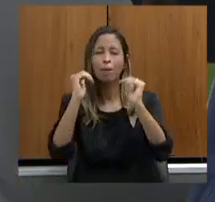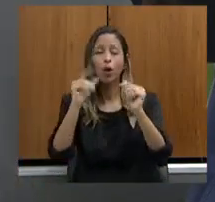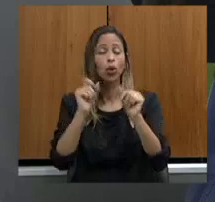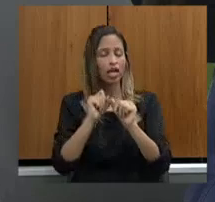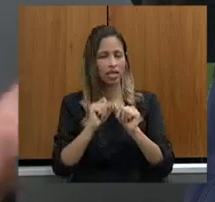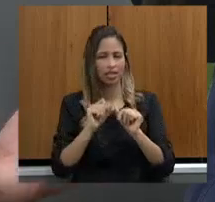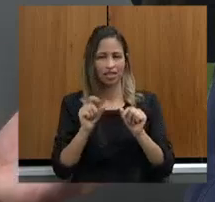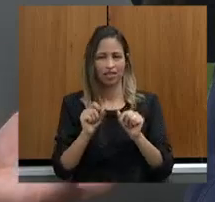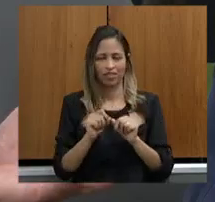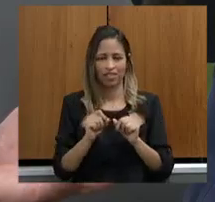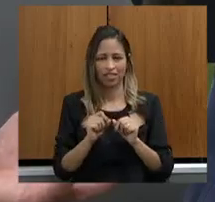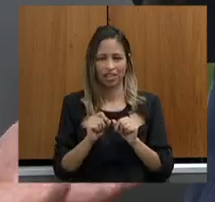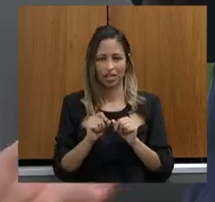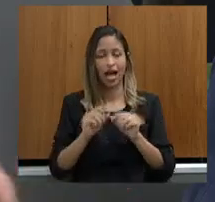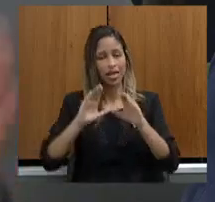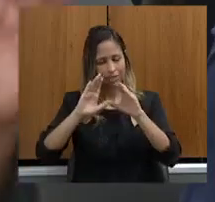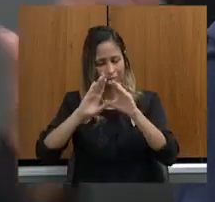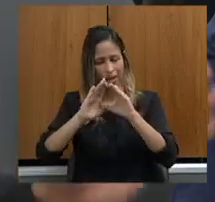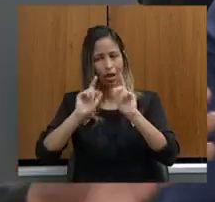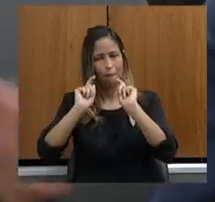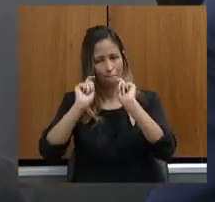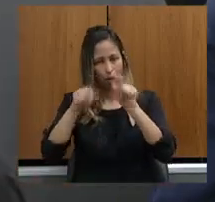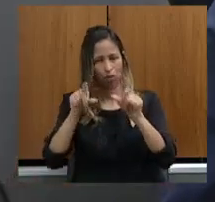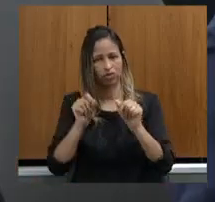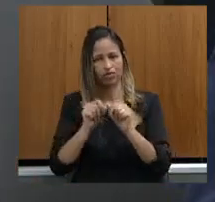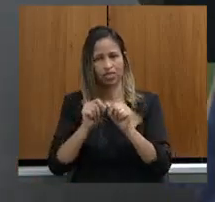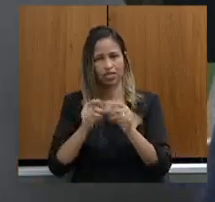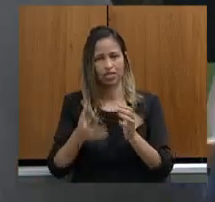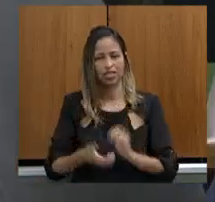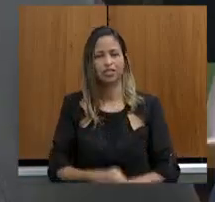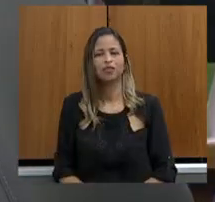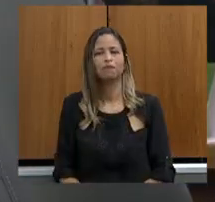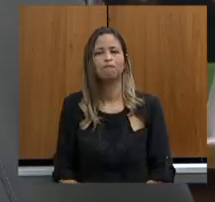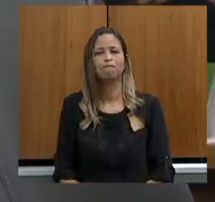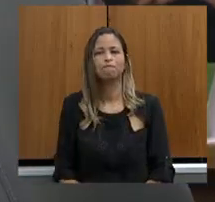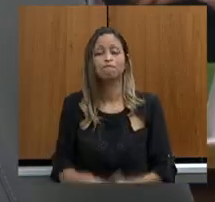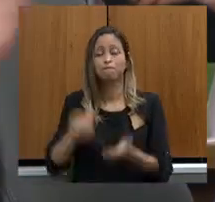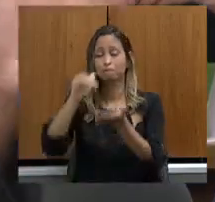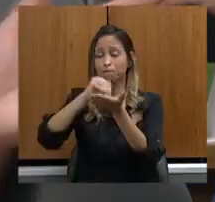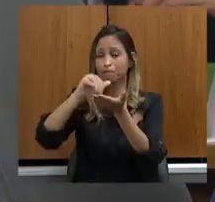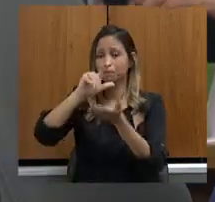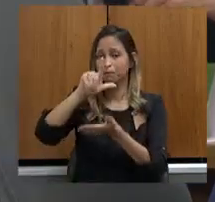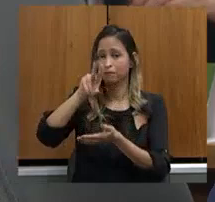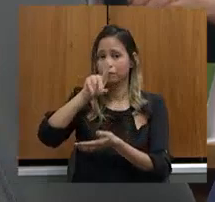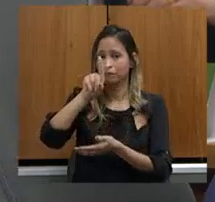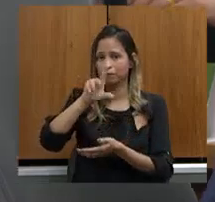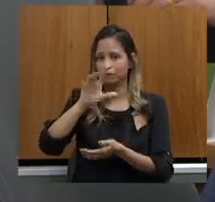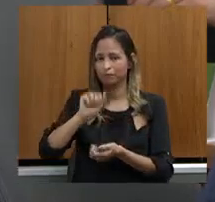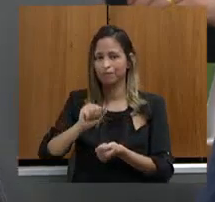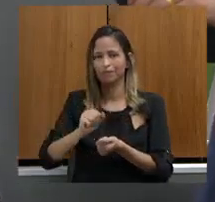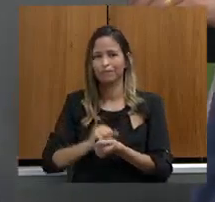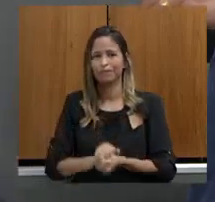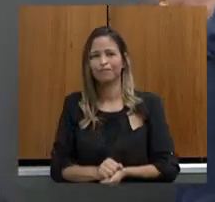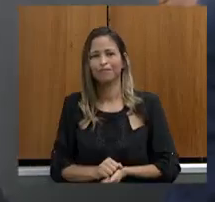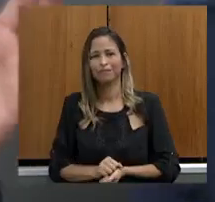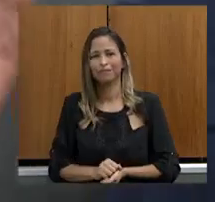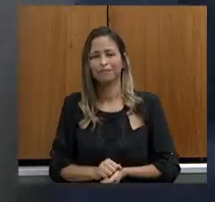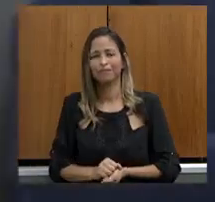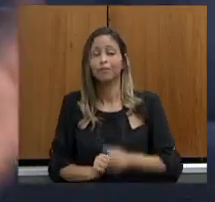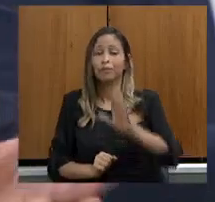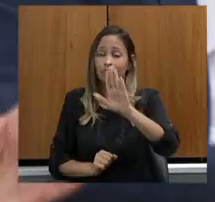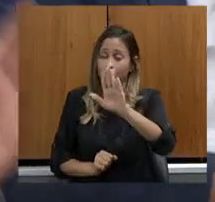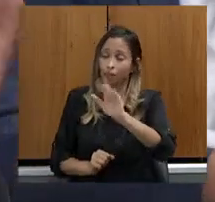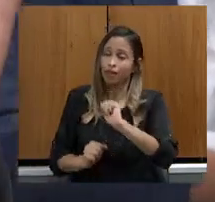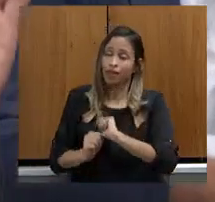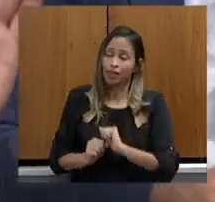que ser feito sempre pode fazer isso secretária Luiza passando no seu eu me